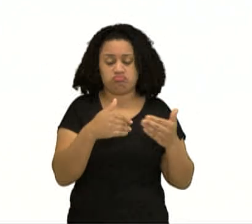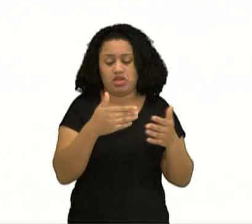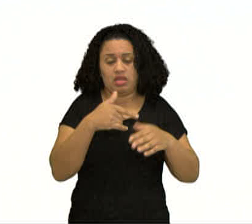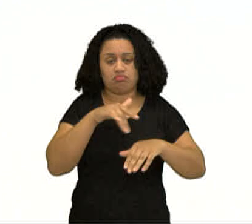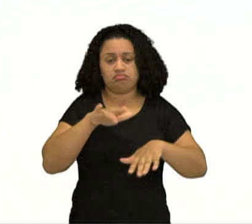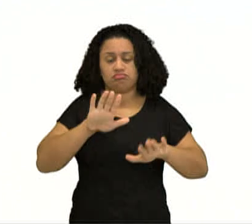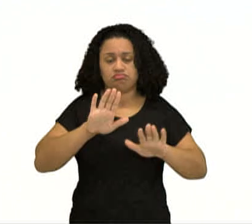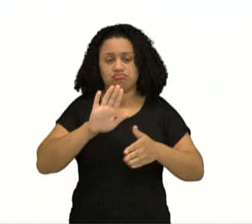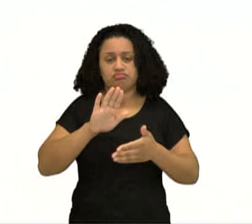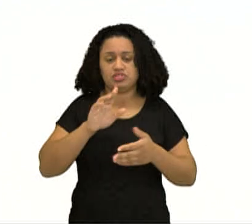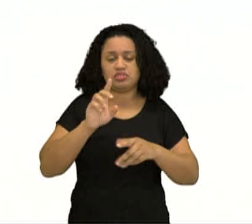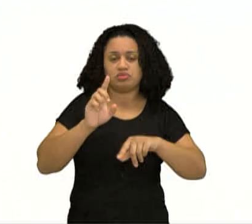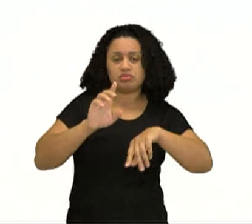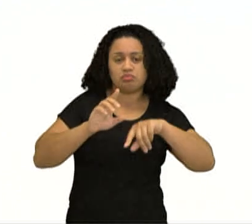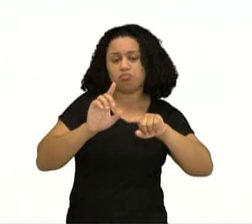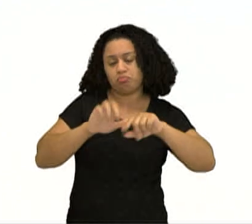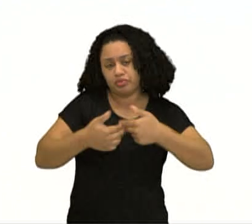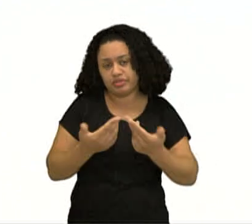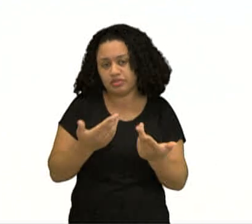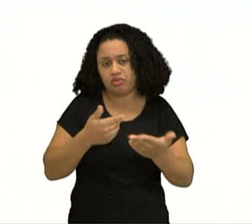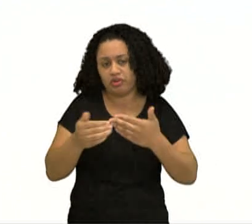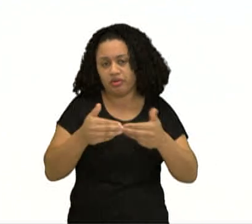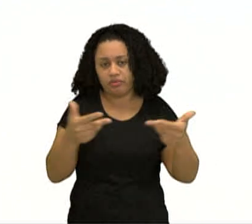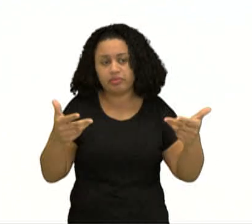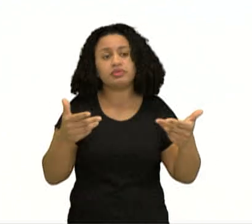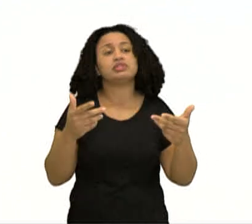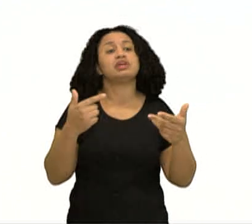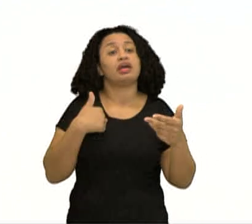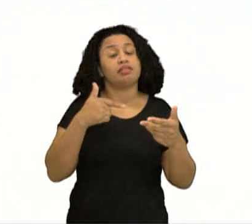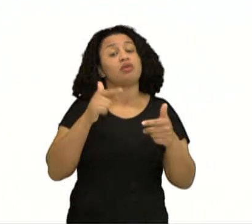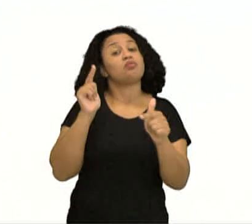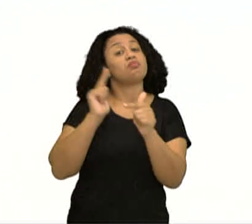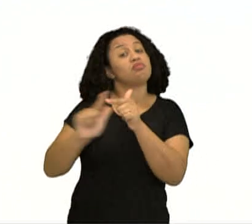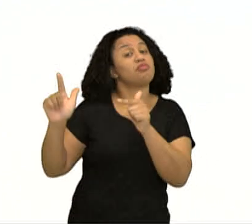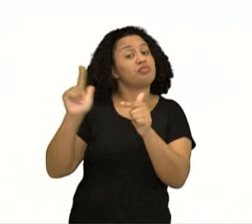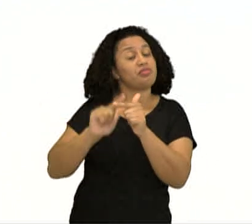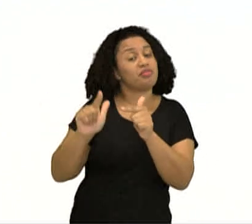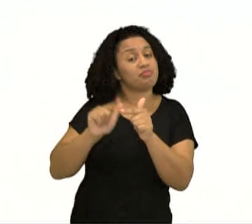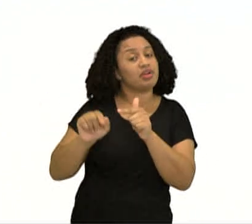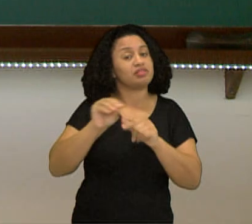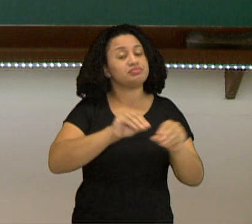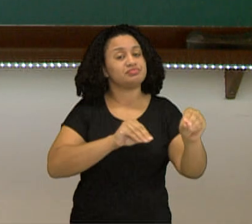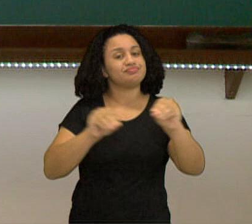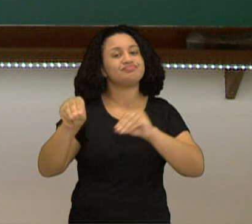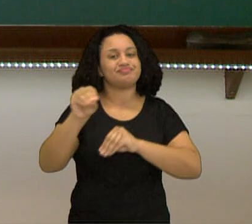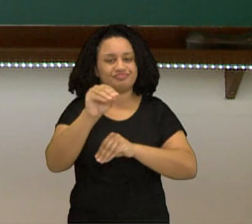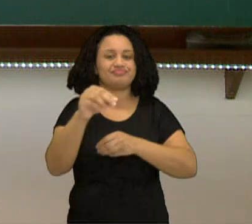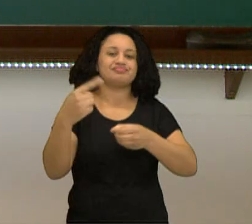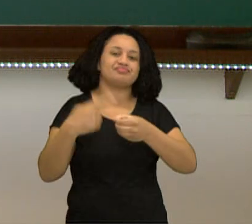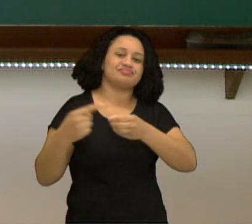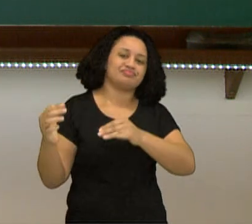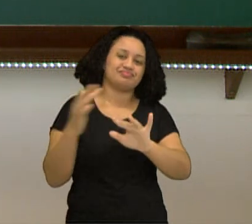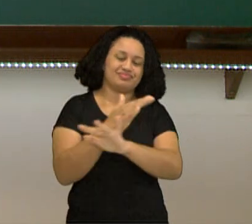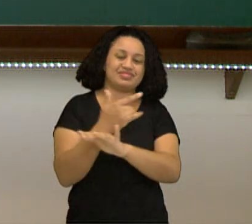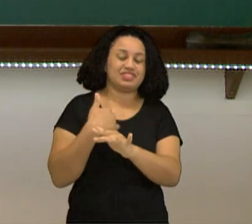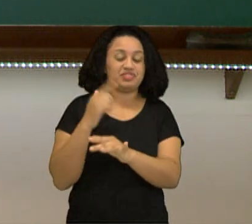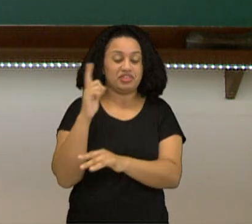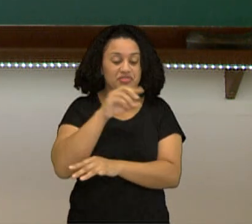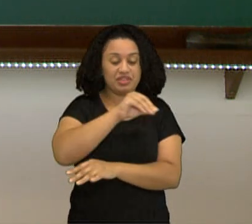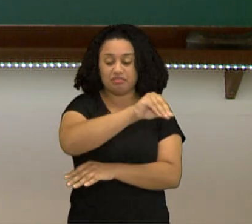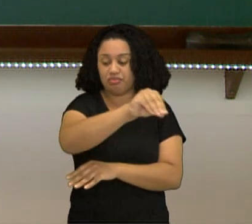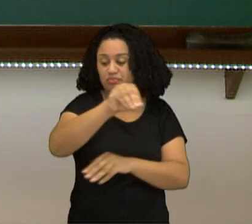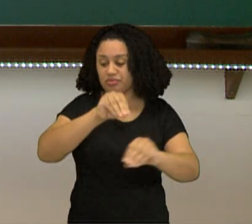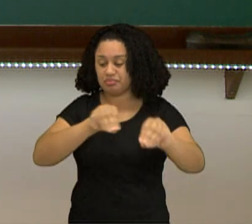motivo, existe um problema de mobilidade urbana. Então, aqui uma pequena reflexão para vocês terem conhecimento